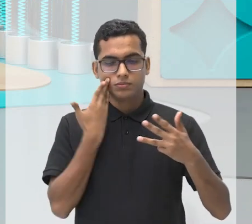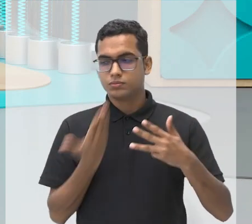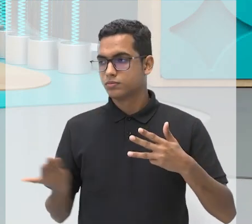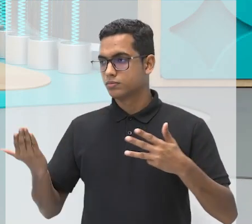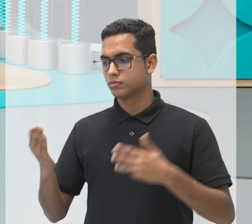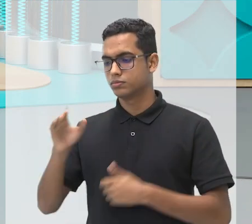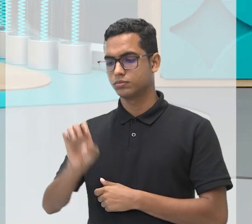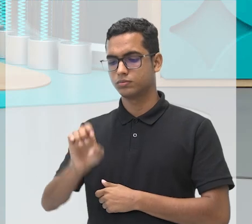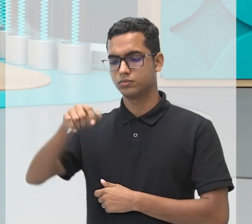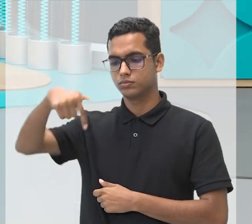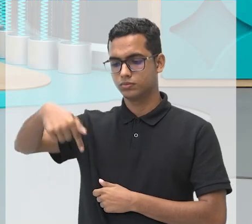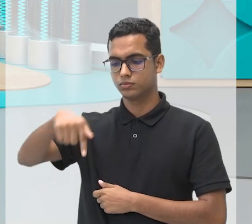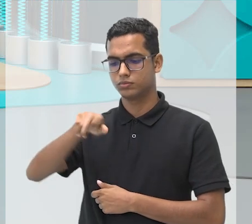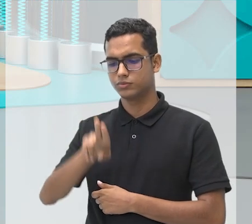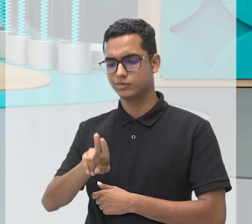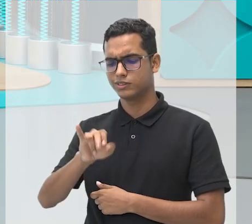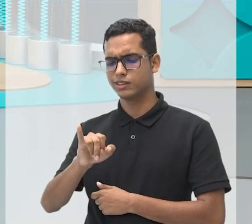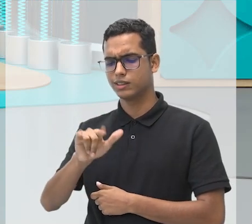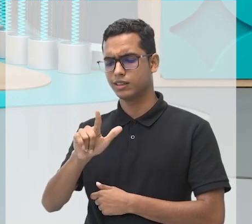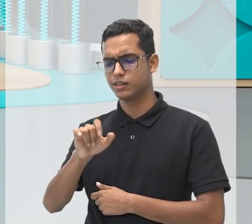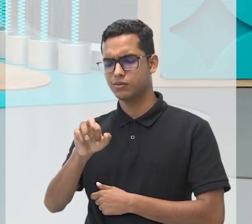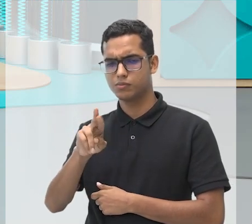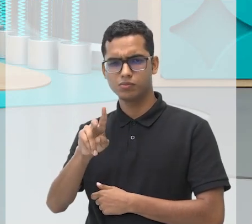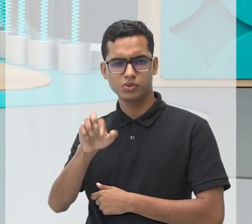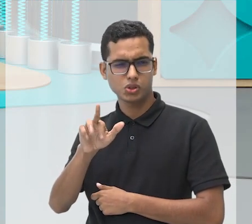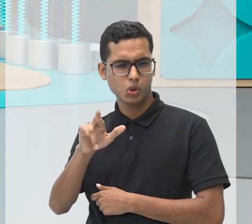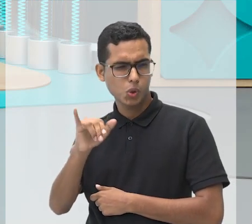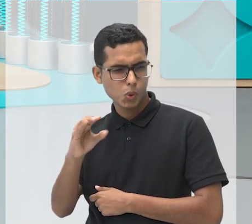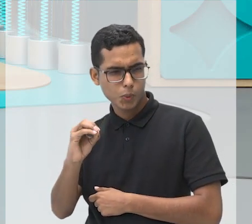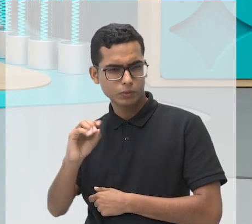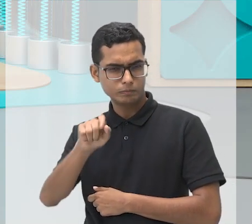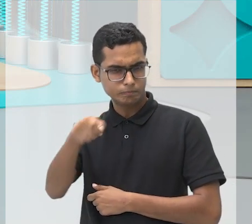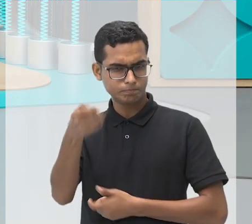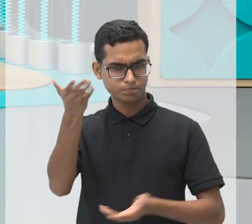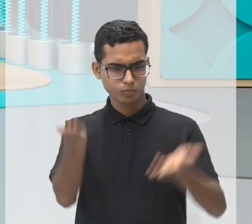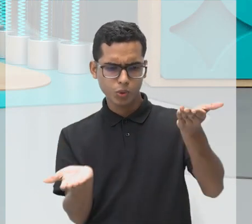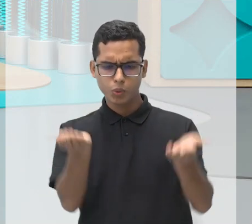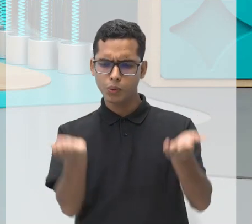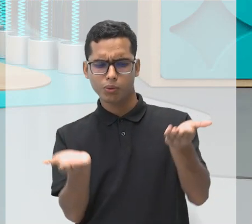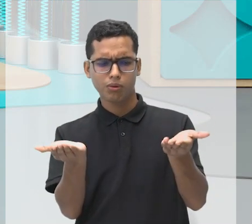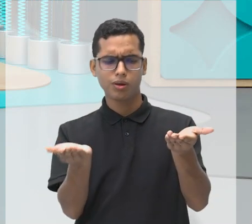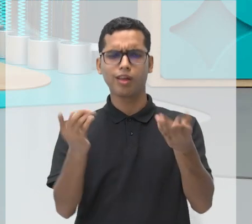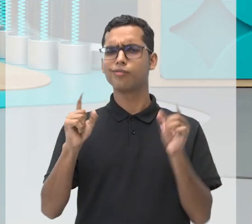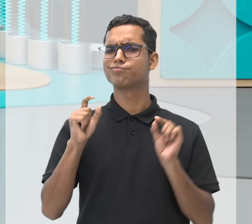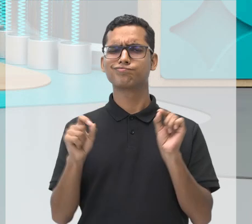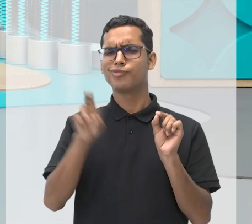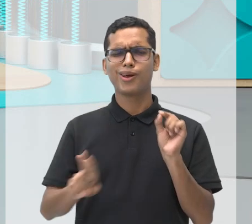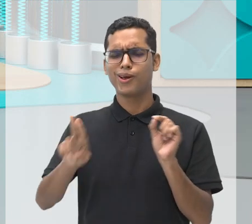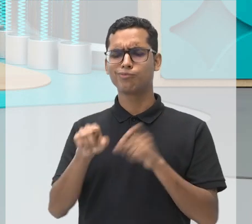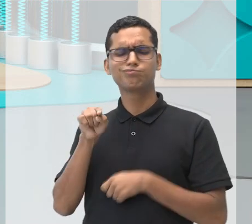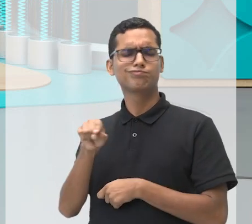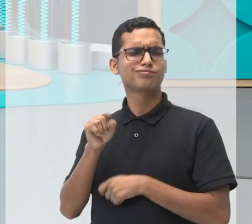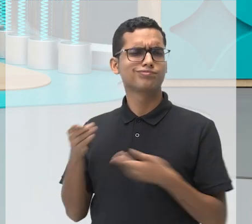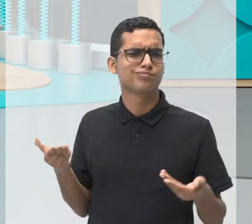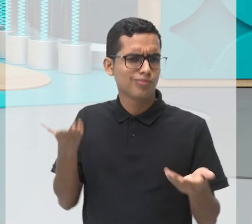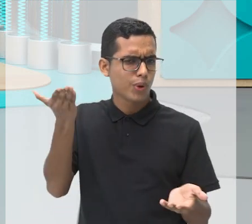capacidade que é o equilíbrio. Você pode talvez estar se perguntando, né, para que serve esse equilíbrio? Bom, a